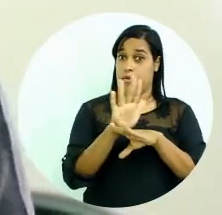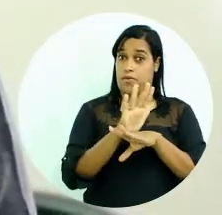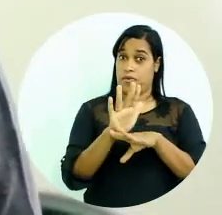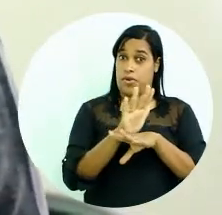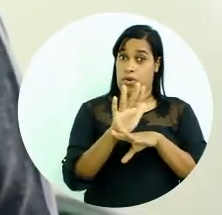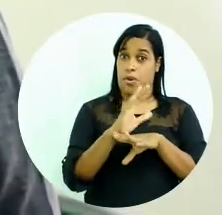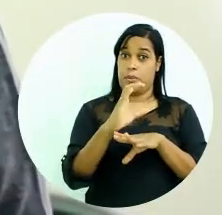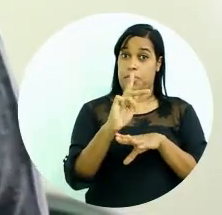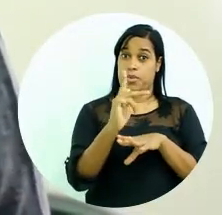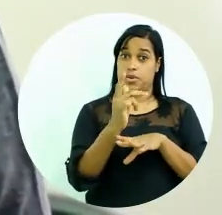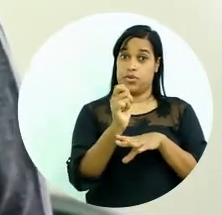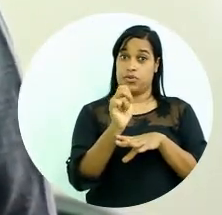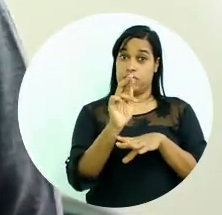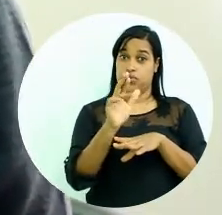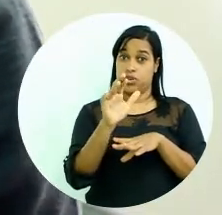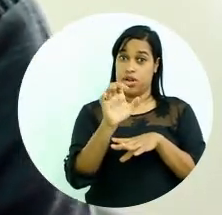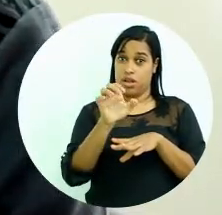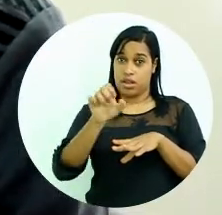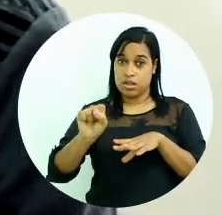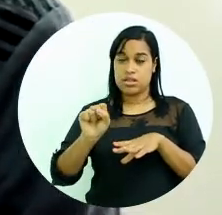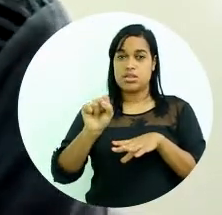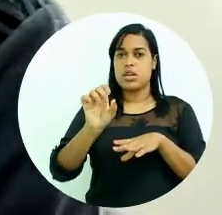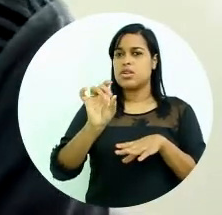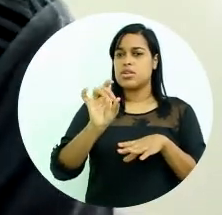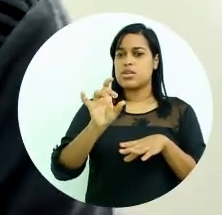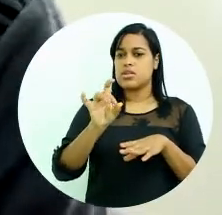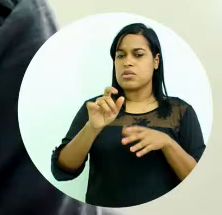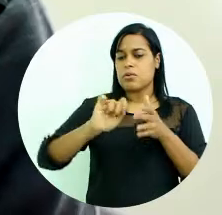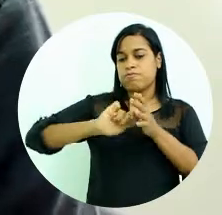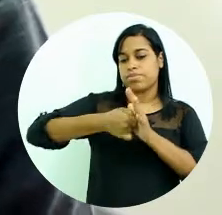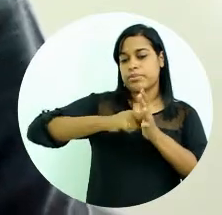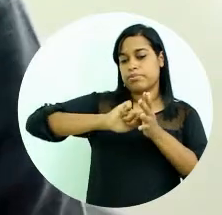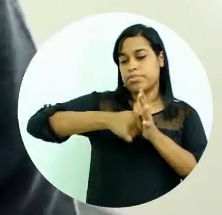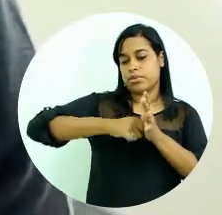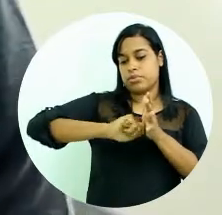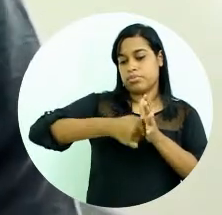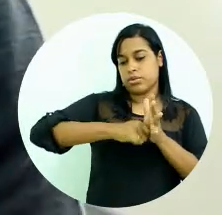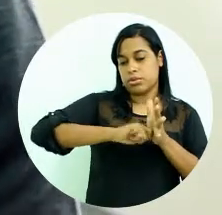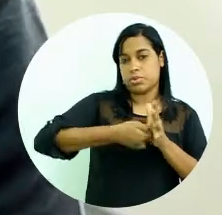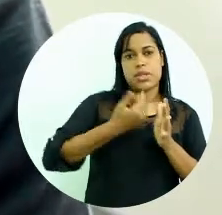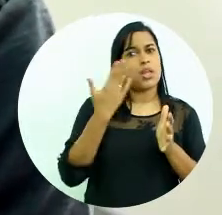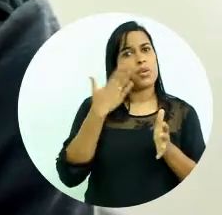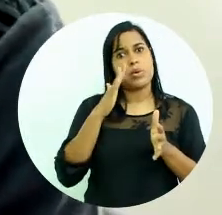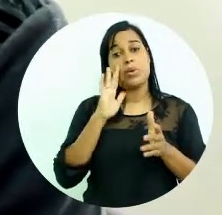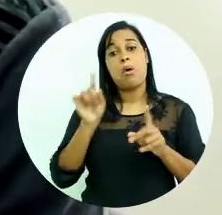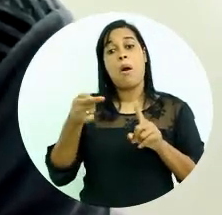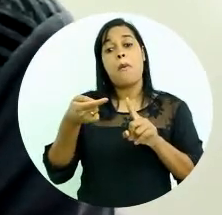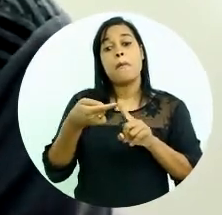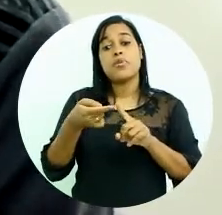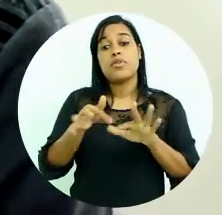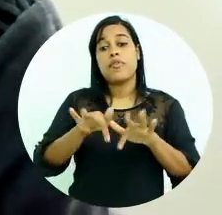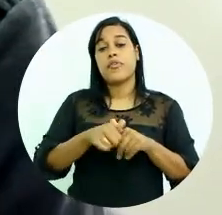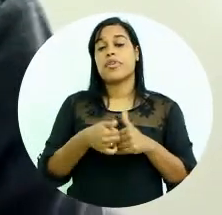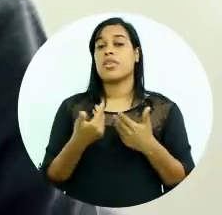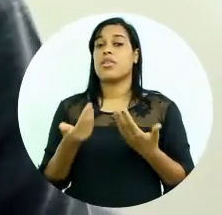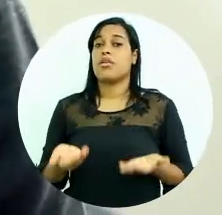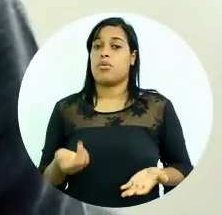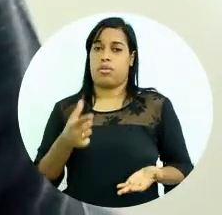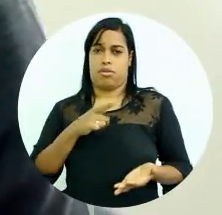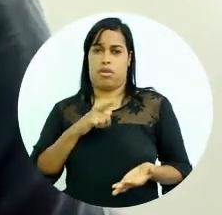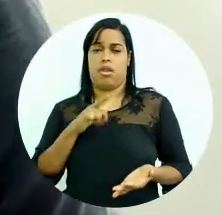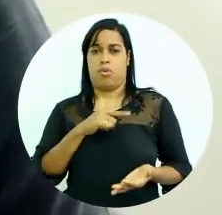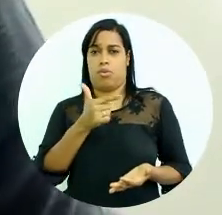no filme, Charlie Chaplin está apenas apertando uma porca. Ele não sabe qual o objeto